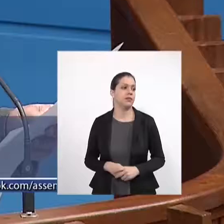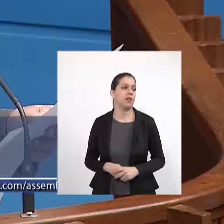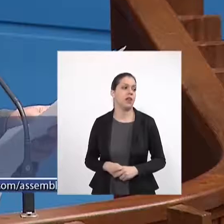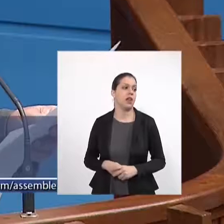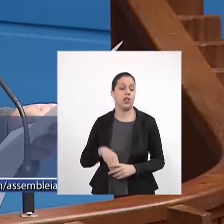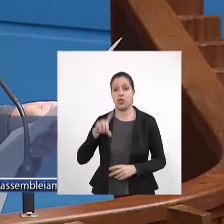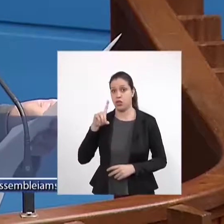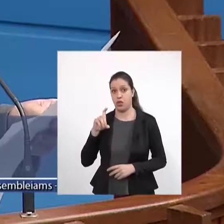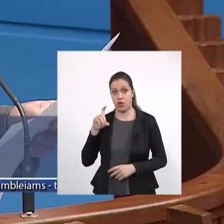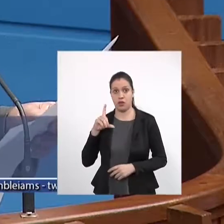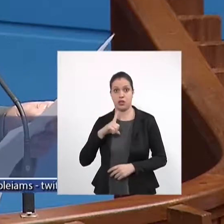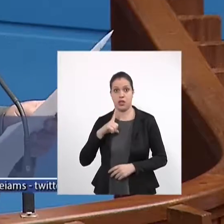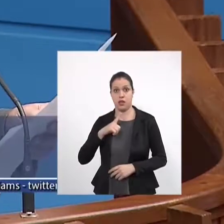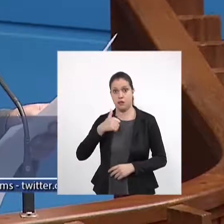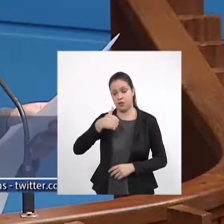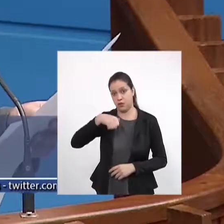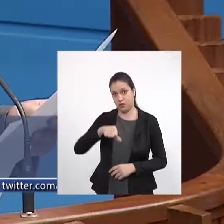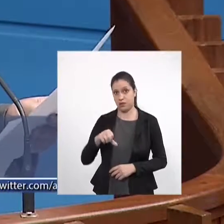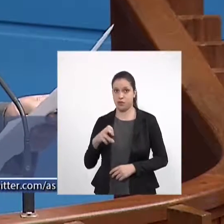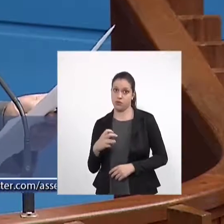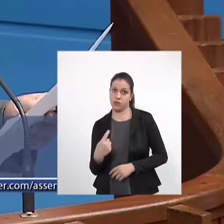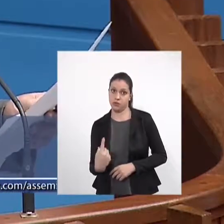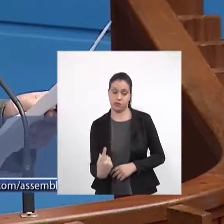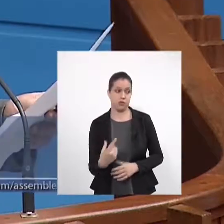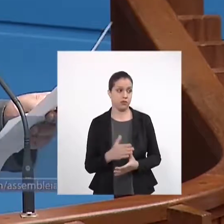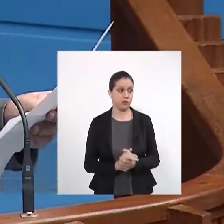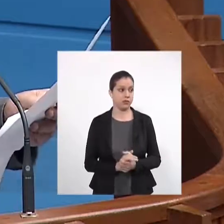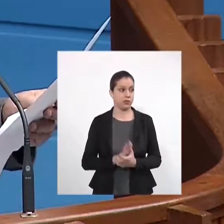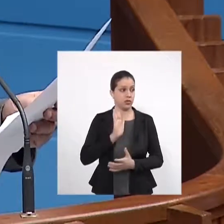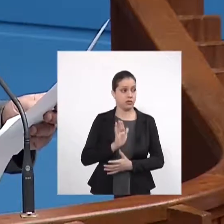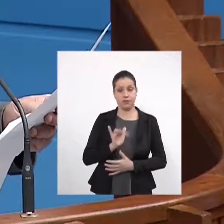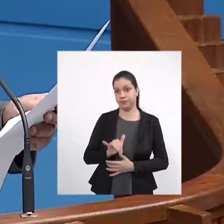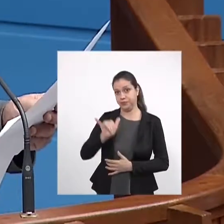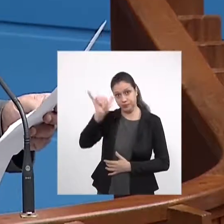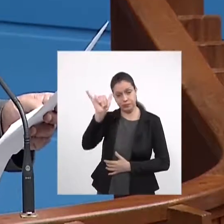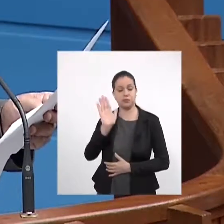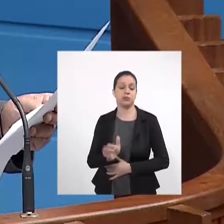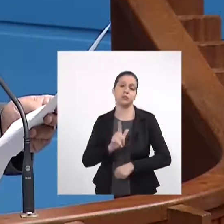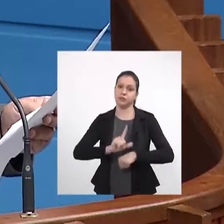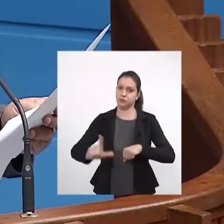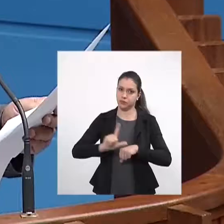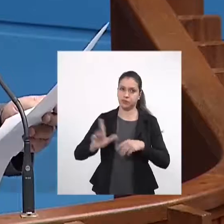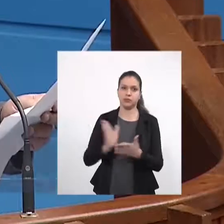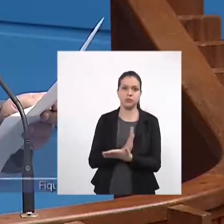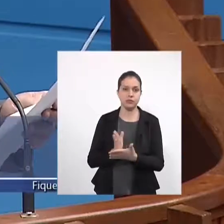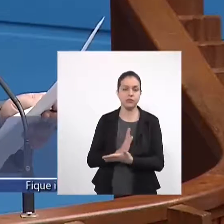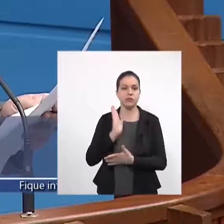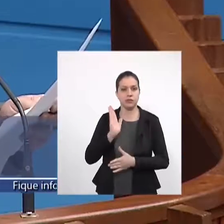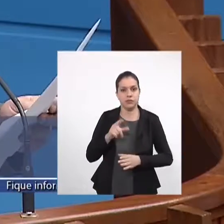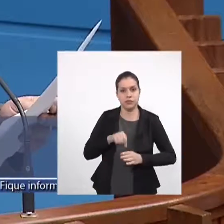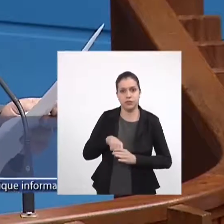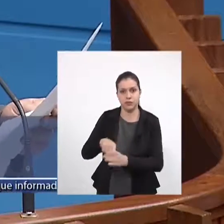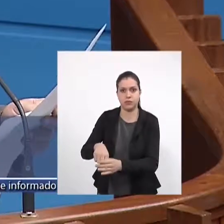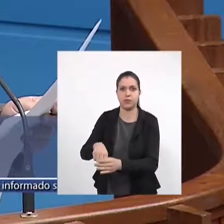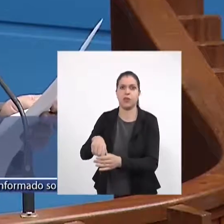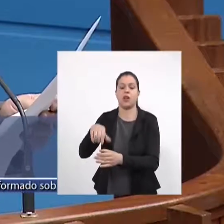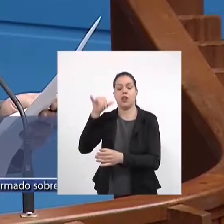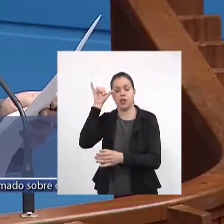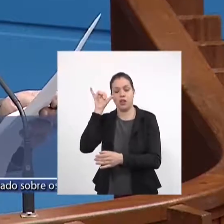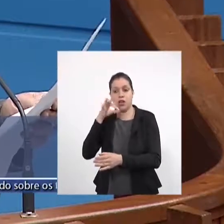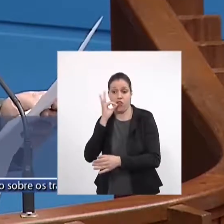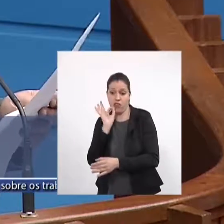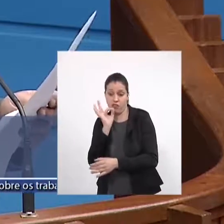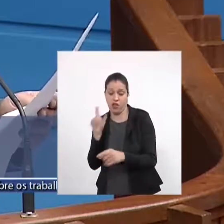1951, já tinha linhas de aviões diárias, casas de comércio, plantação de café, algodão e grandes serrarias.